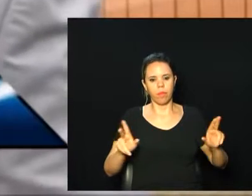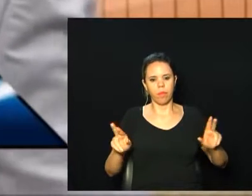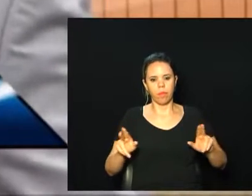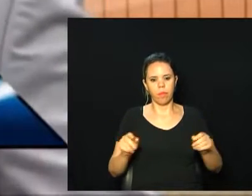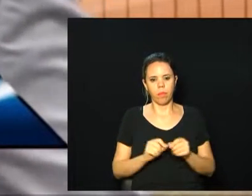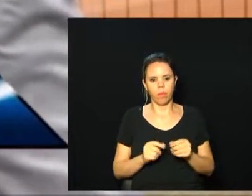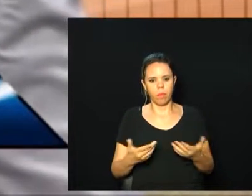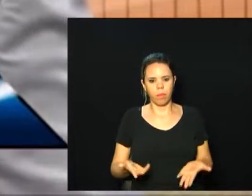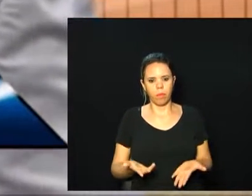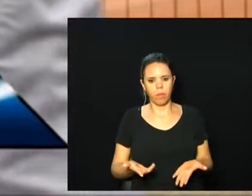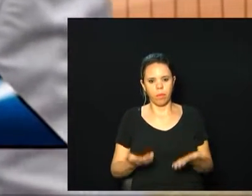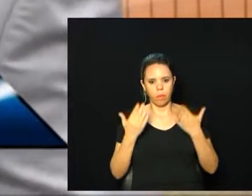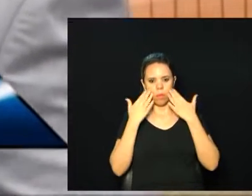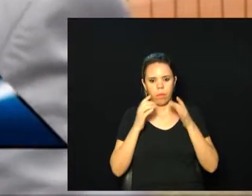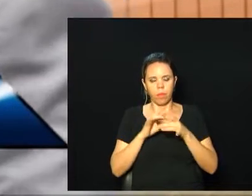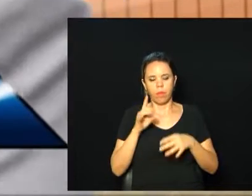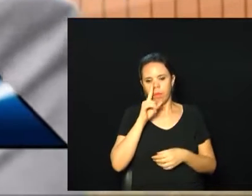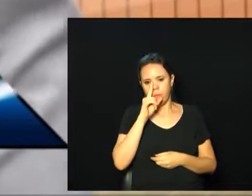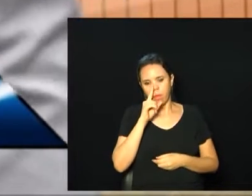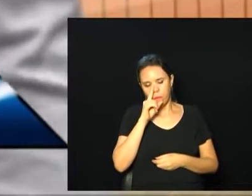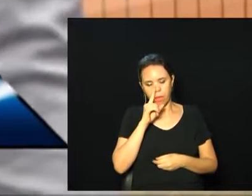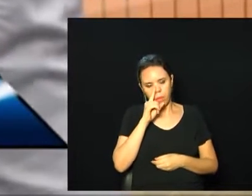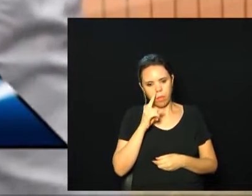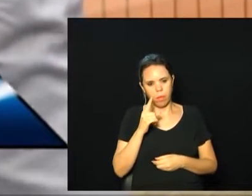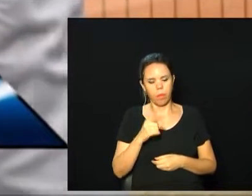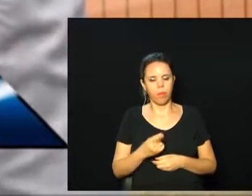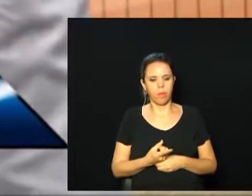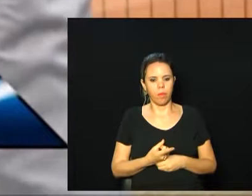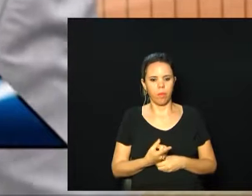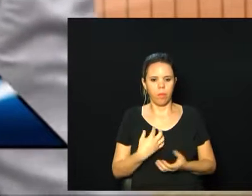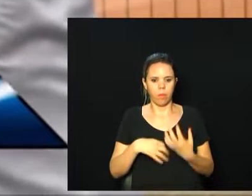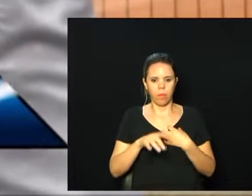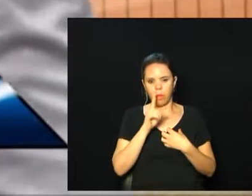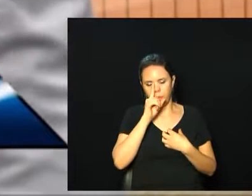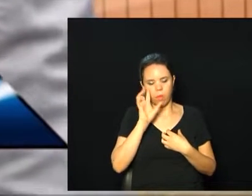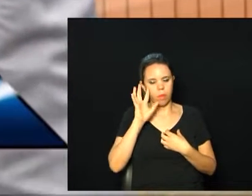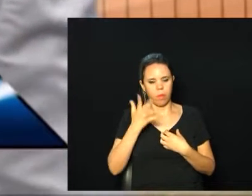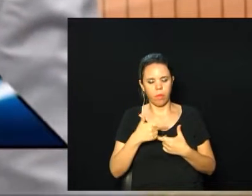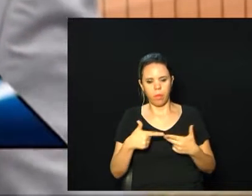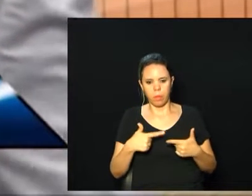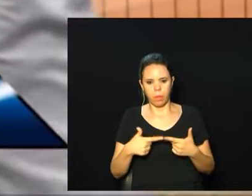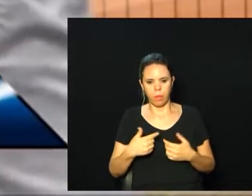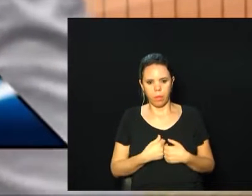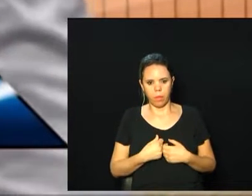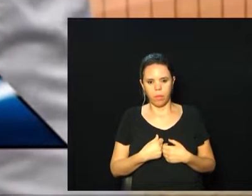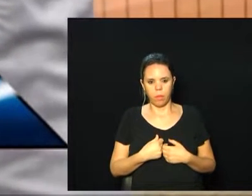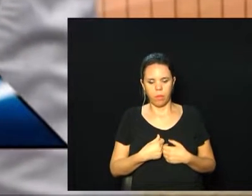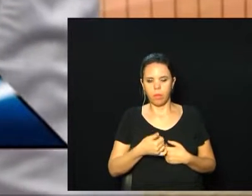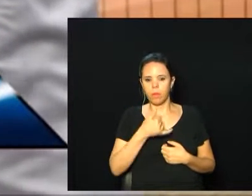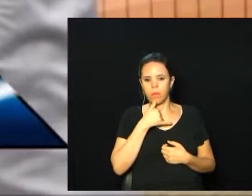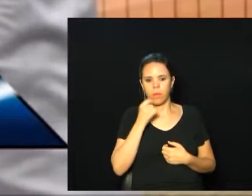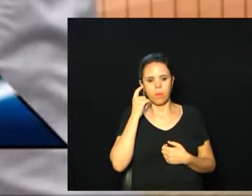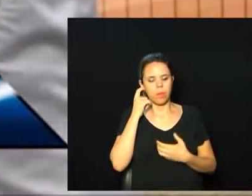que fazem. Eles se expõem muito mais, eles se colocam diante do perigo para resolver uma série de questões. E, infelizmente,